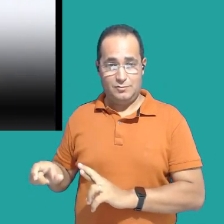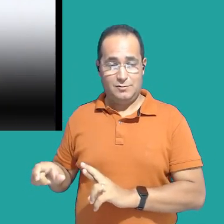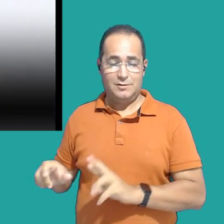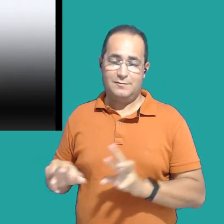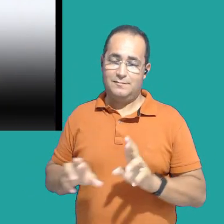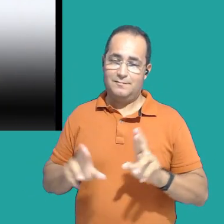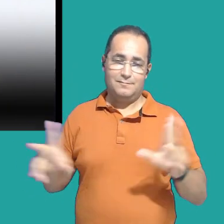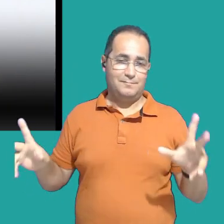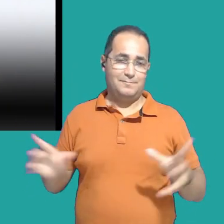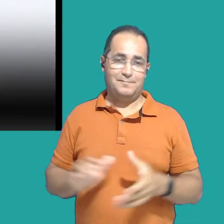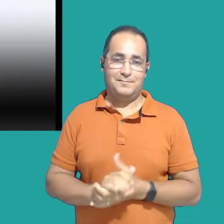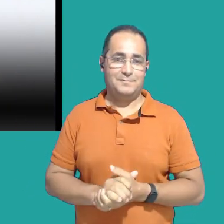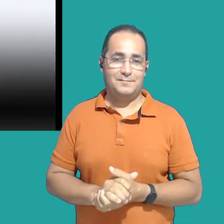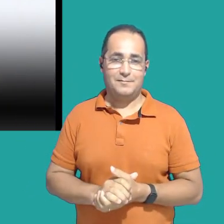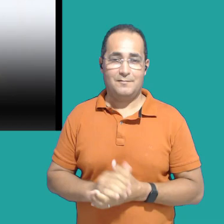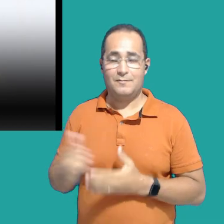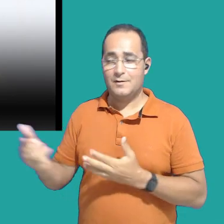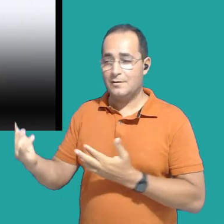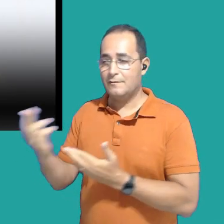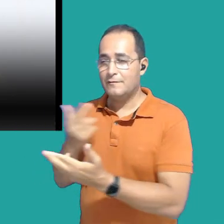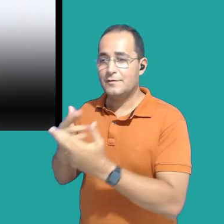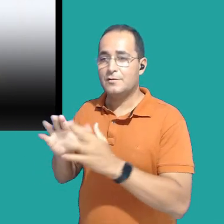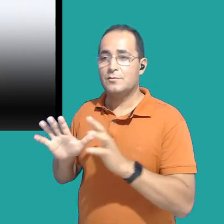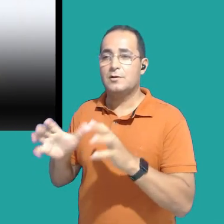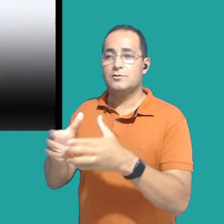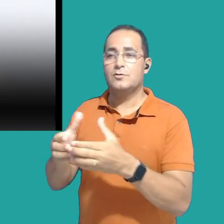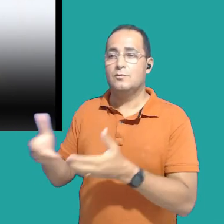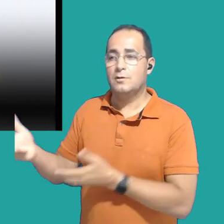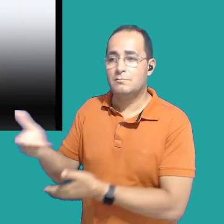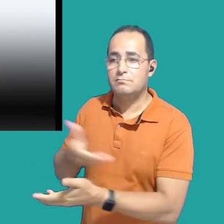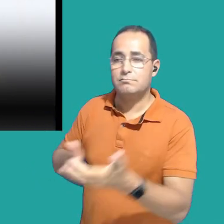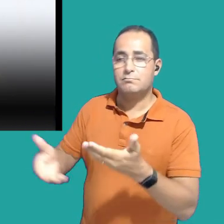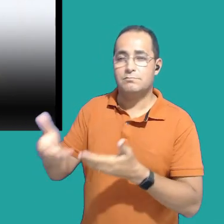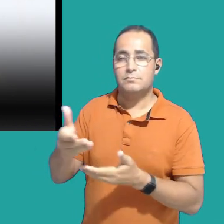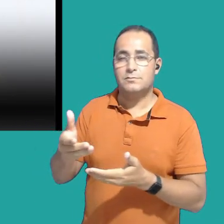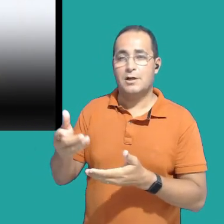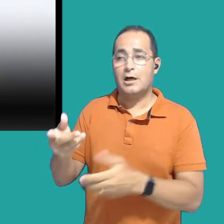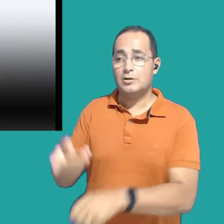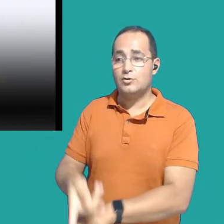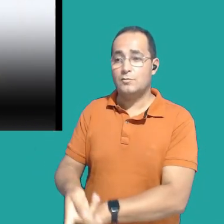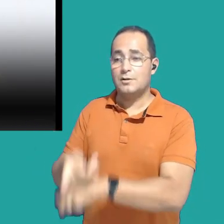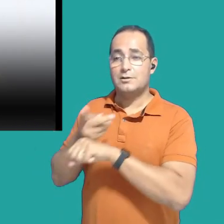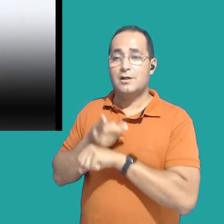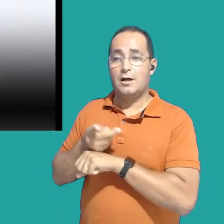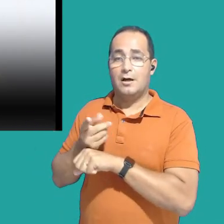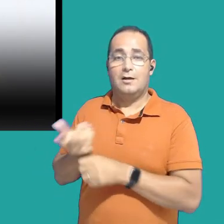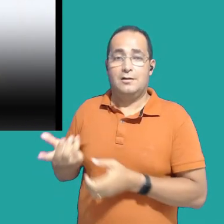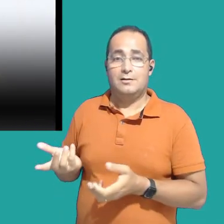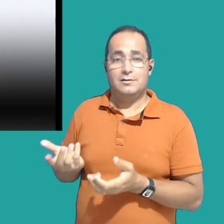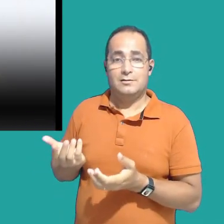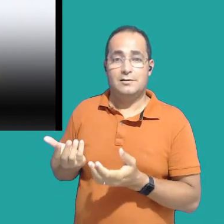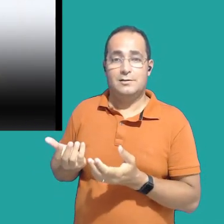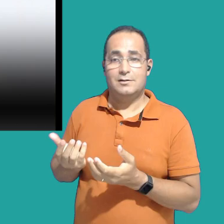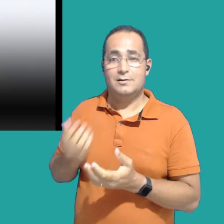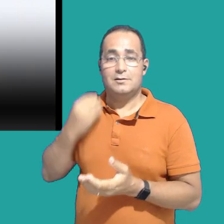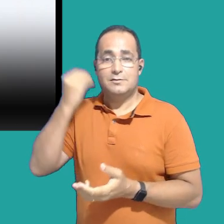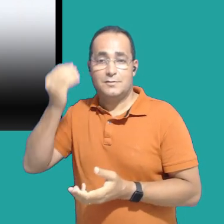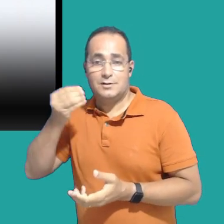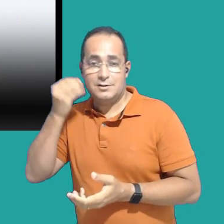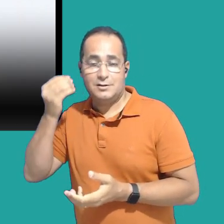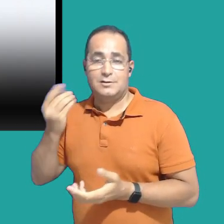você construir um vínculo com a pessoa, com a turma, a turma lhe proporcionar